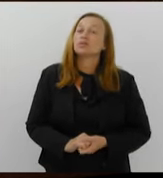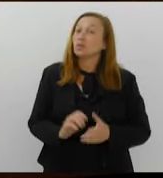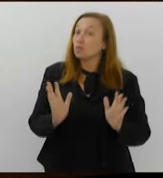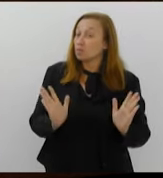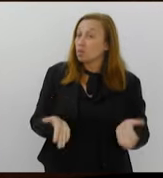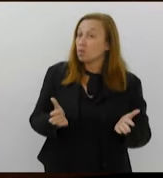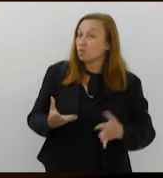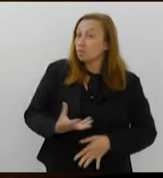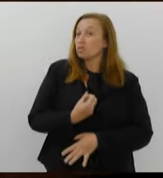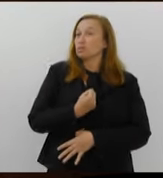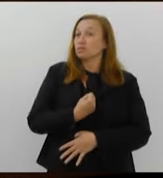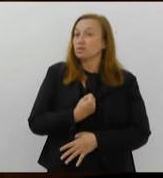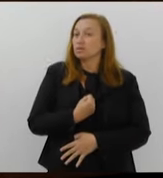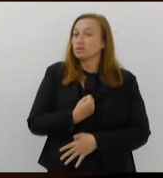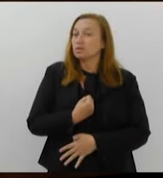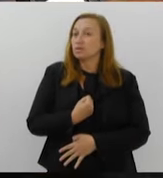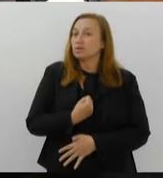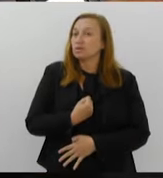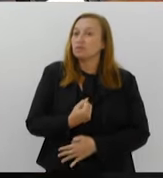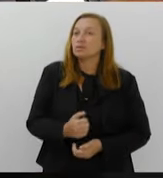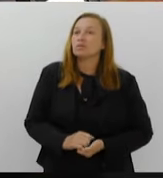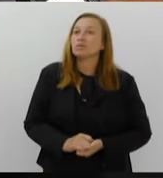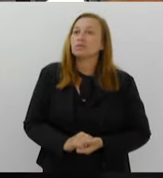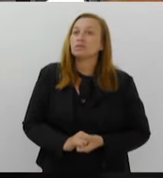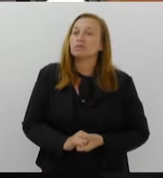nos surpreendemos com essa...